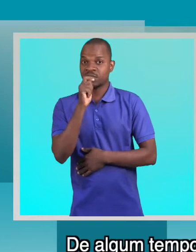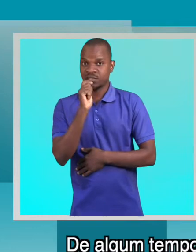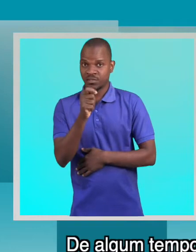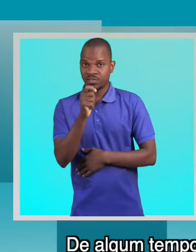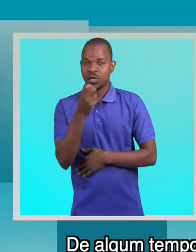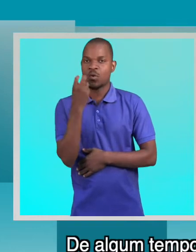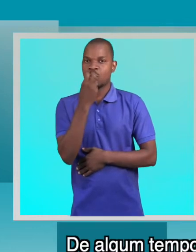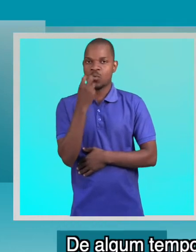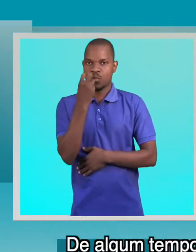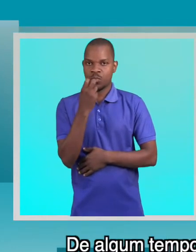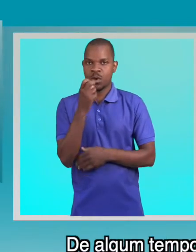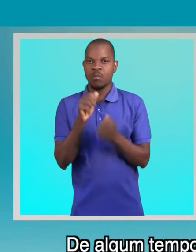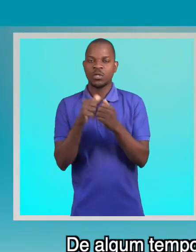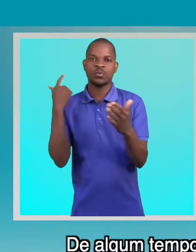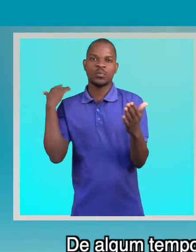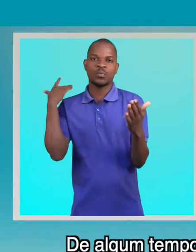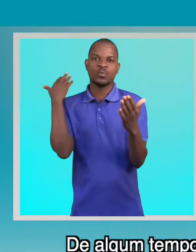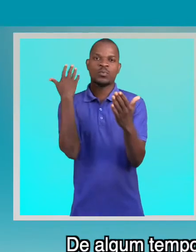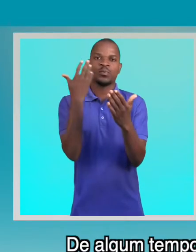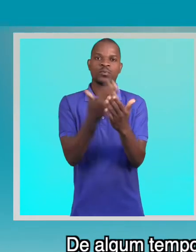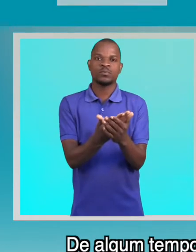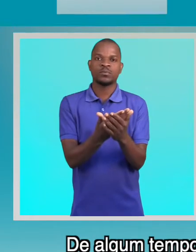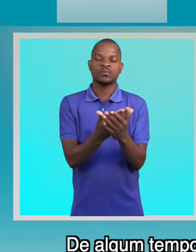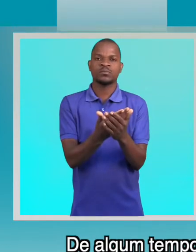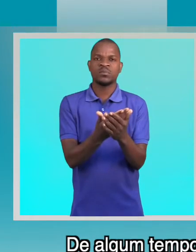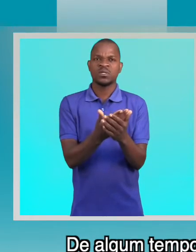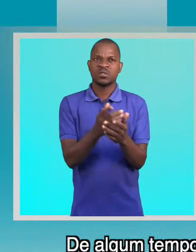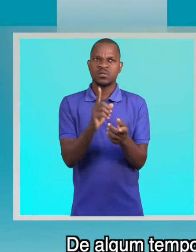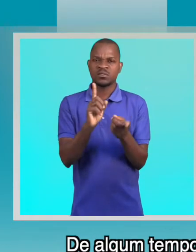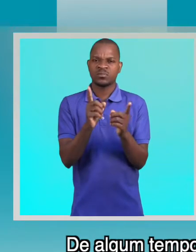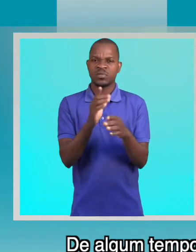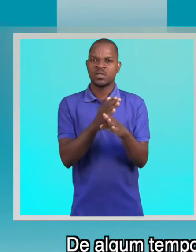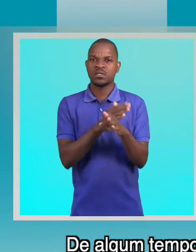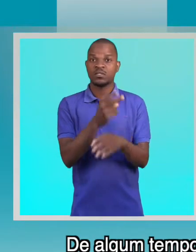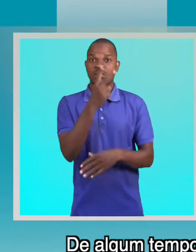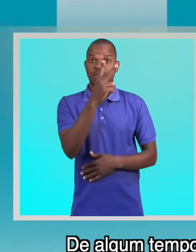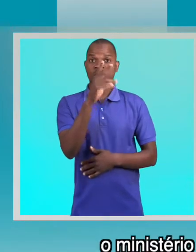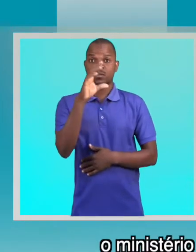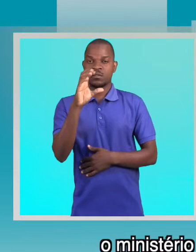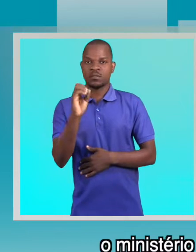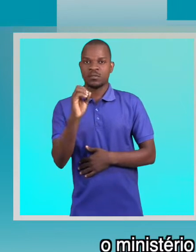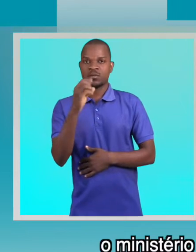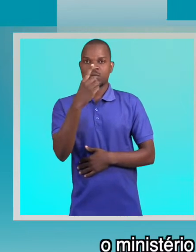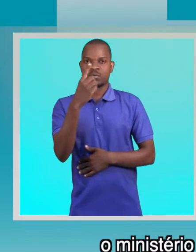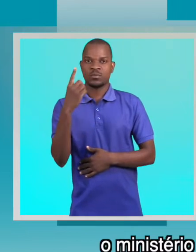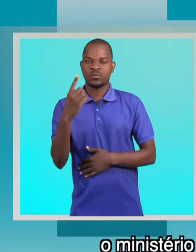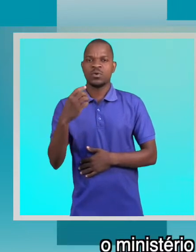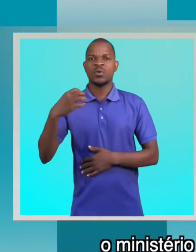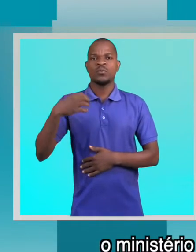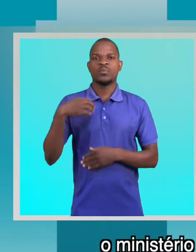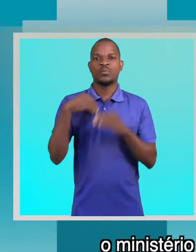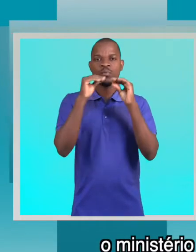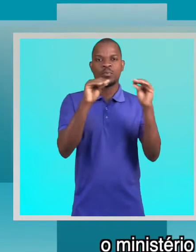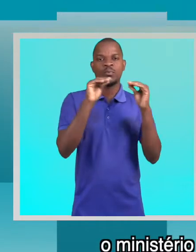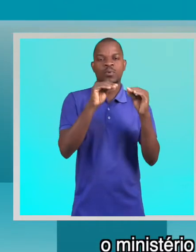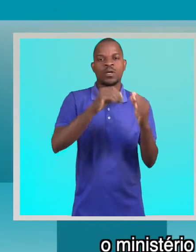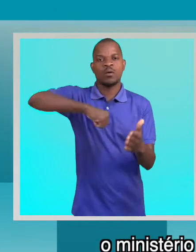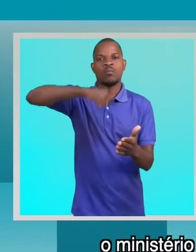De algum tempo para cá, em Salvoeiro, em 2011, o ministério decidiu que devia